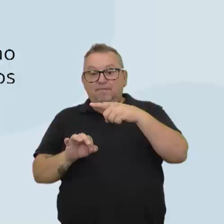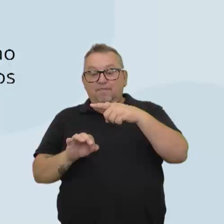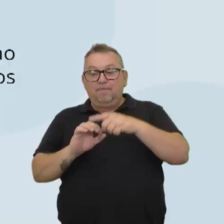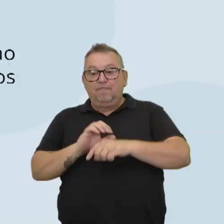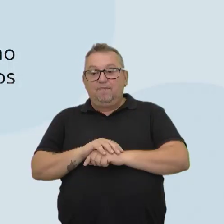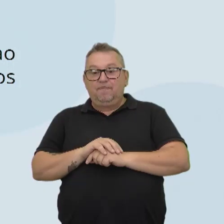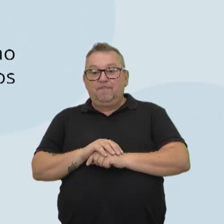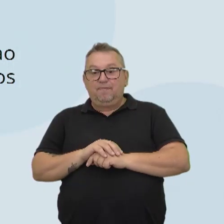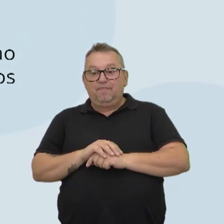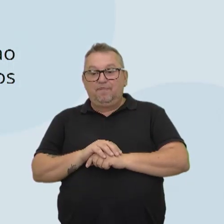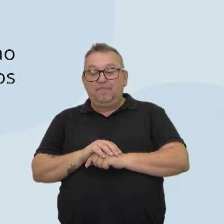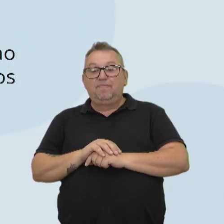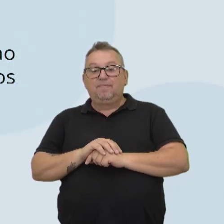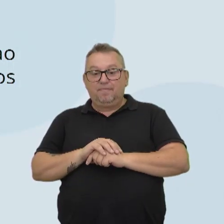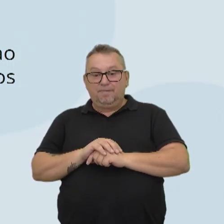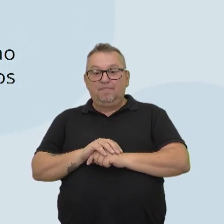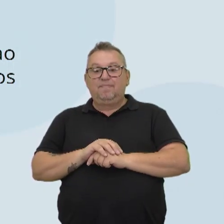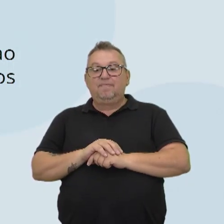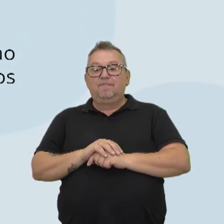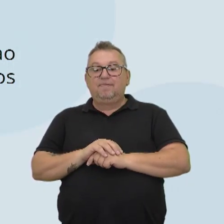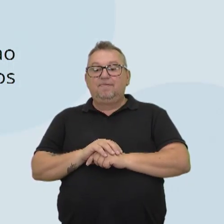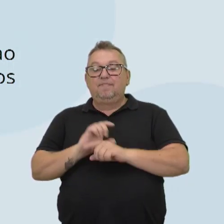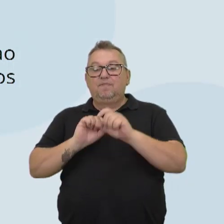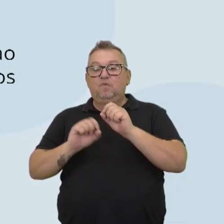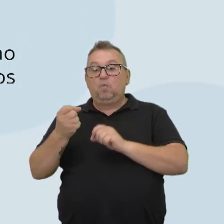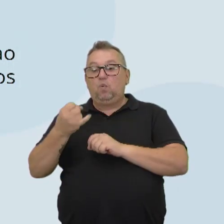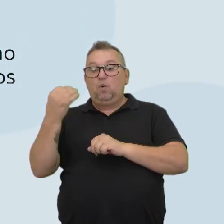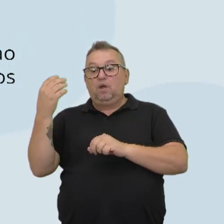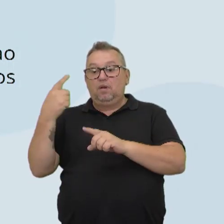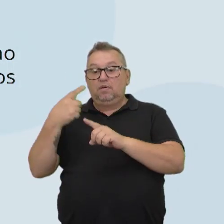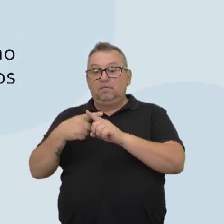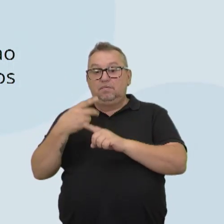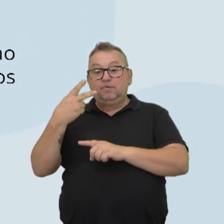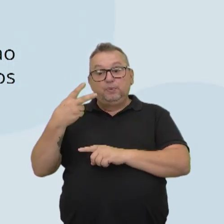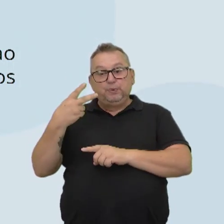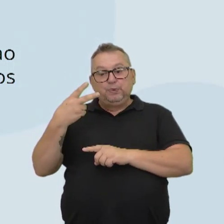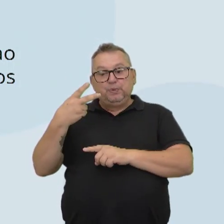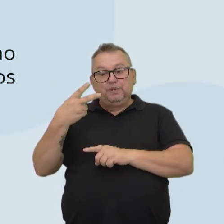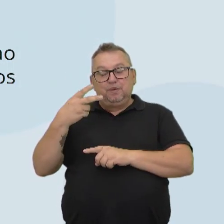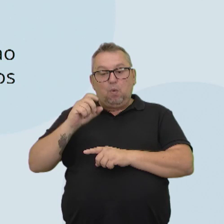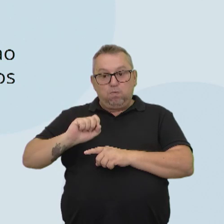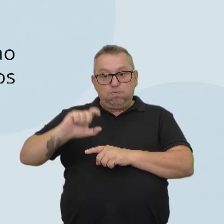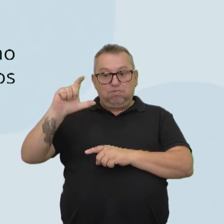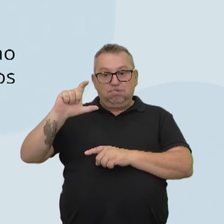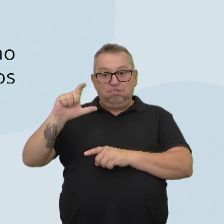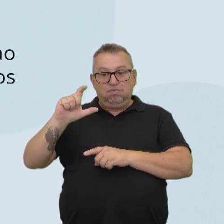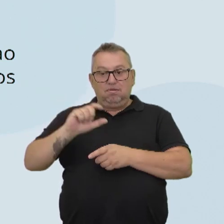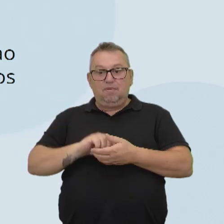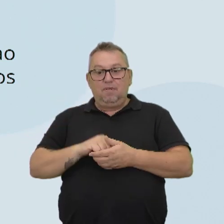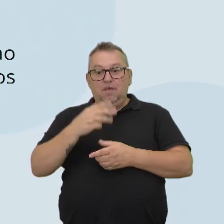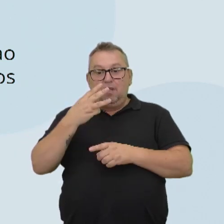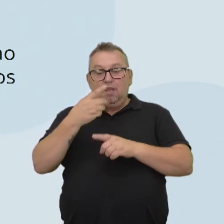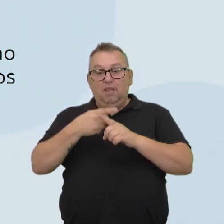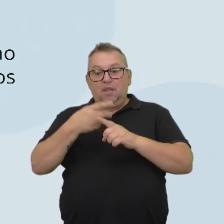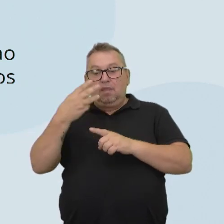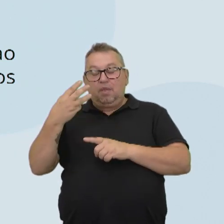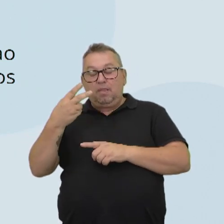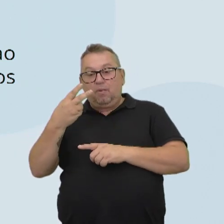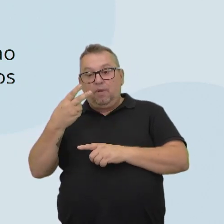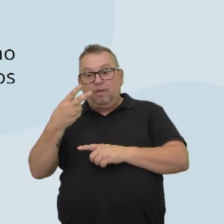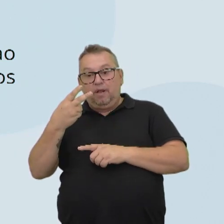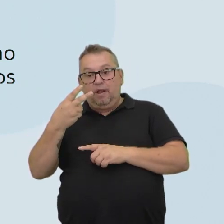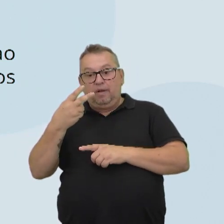6, aumentou, o 5 para 10 aumentou. Sim. Quantas vezes? 2 vezes. 2 vezes. Você multiplicou o 3 por 2 e